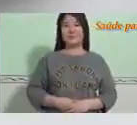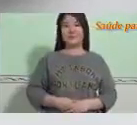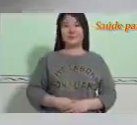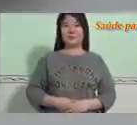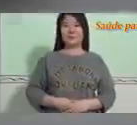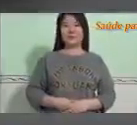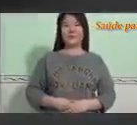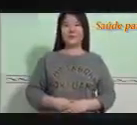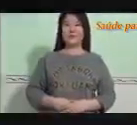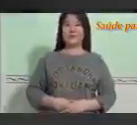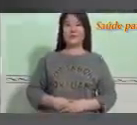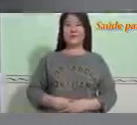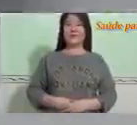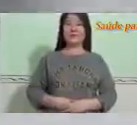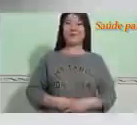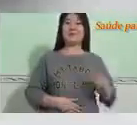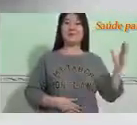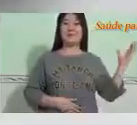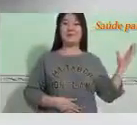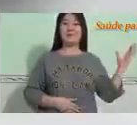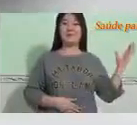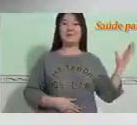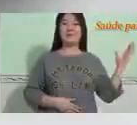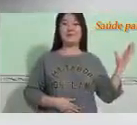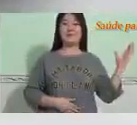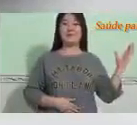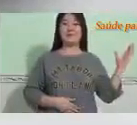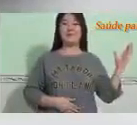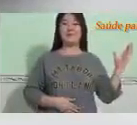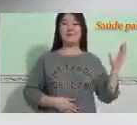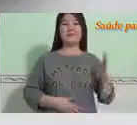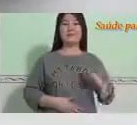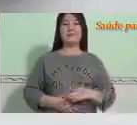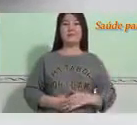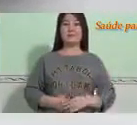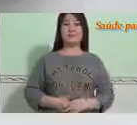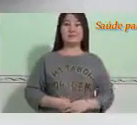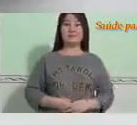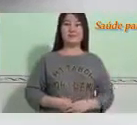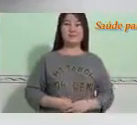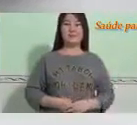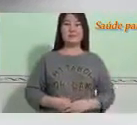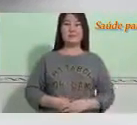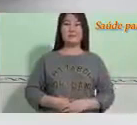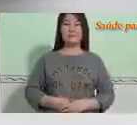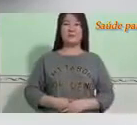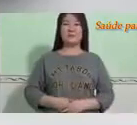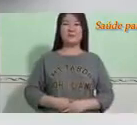O D E R N O S P A R A A N A L I S A R O S E F E I T O S D A